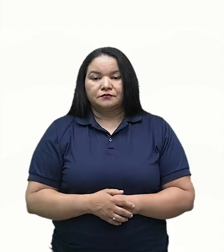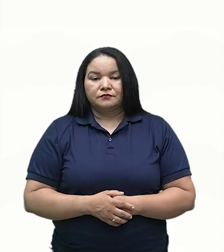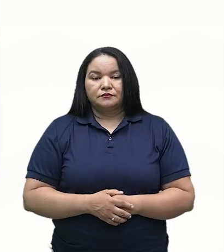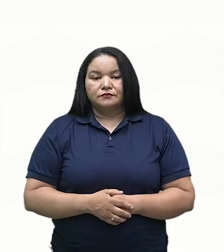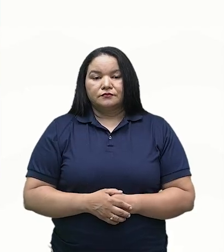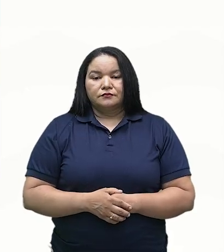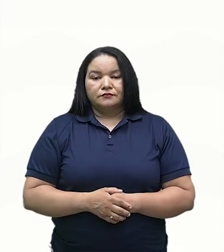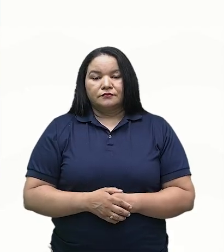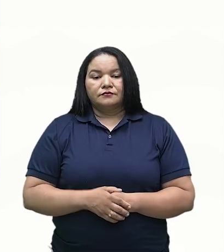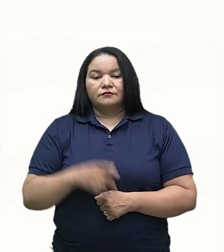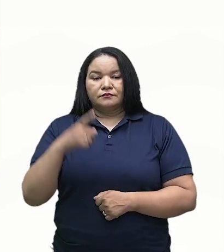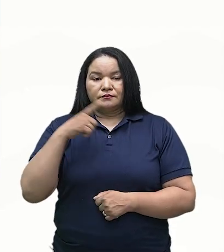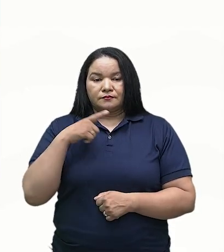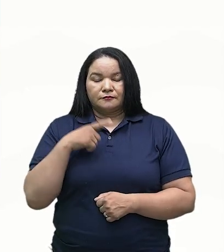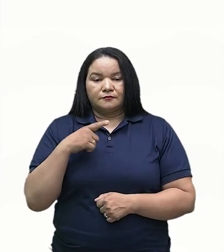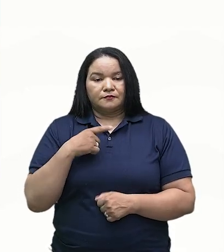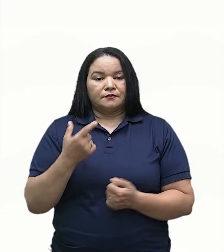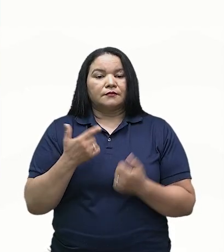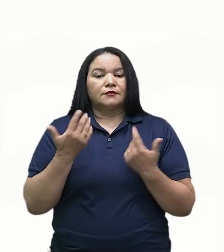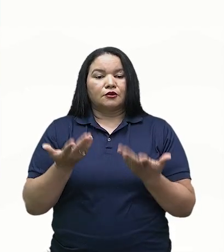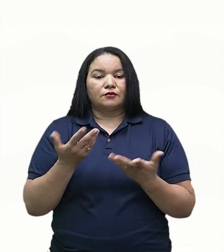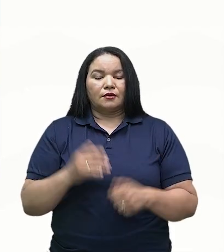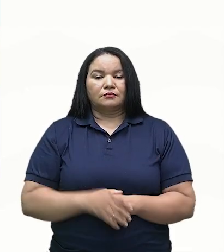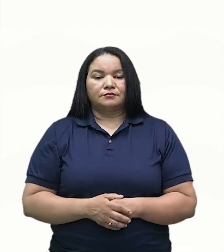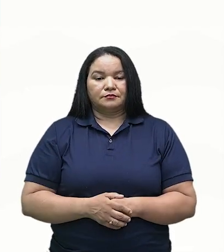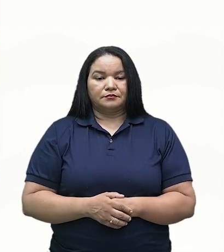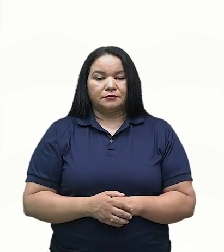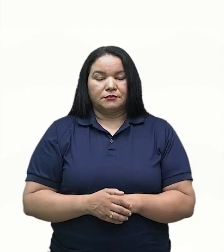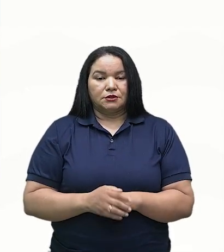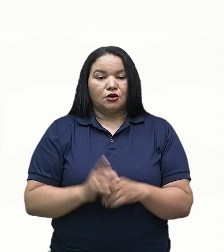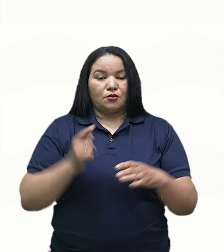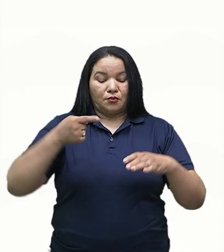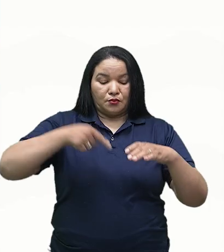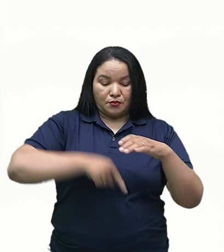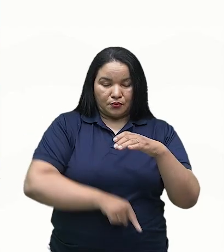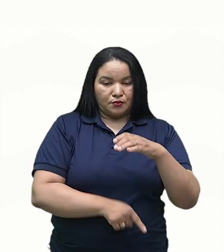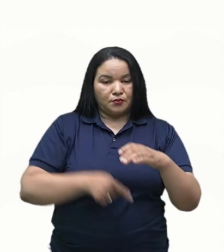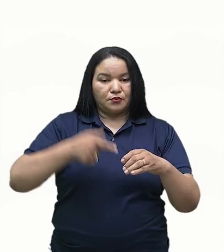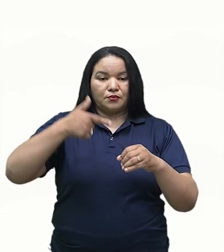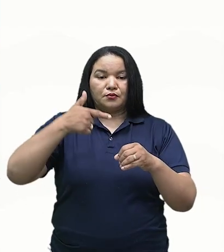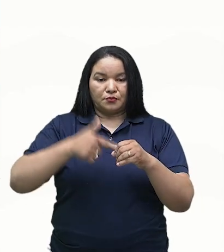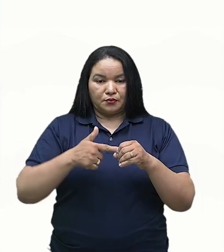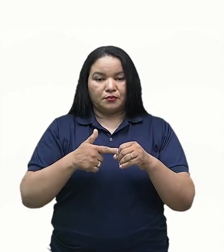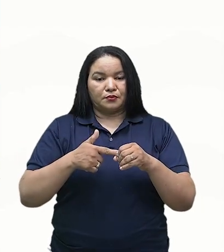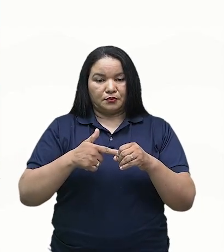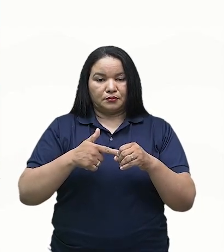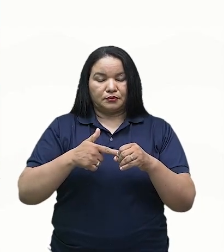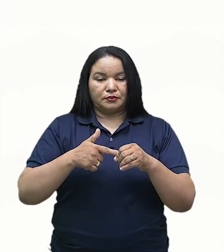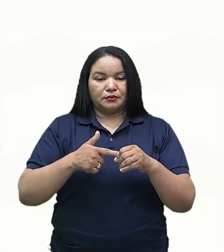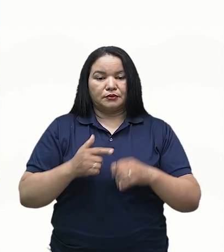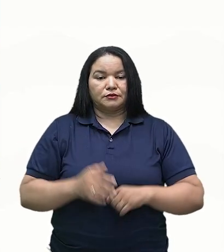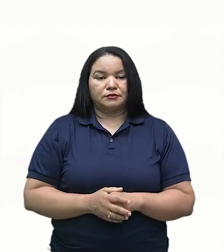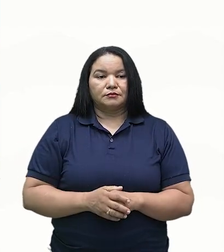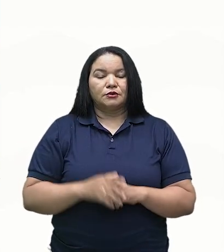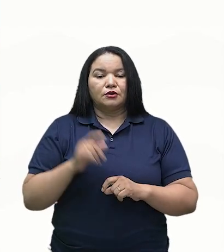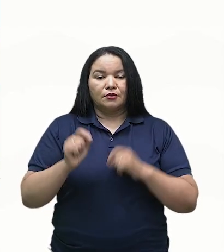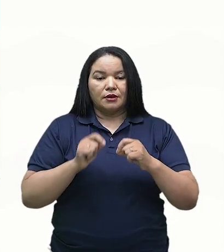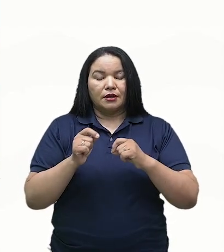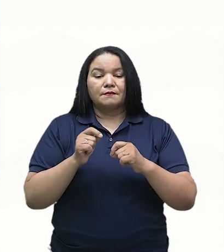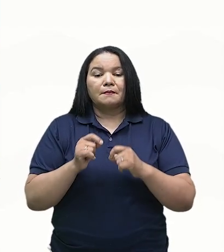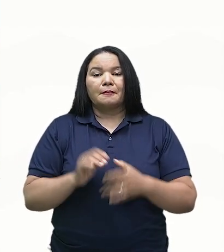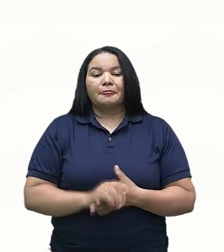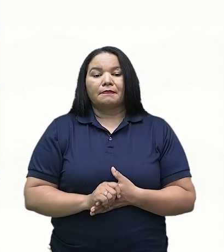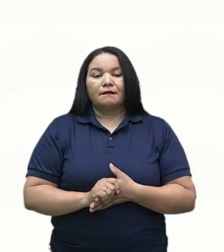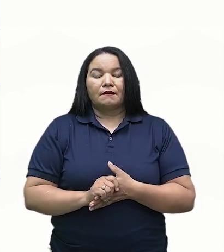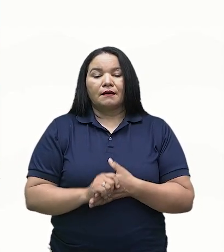aquecimento global, nós temos aí, quais são elas? Queima de combustíveis fósseis. Quem são os combustíveis fósseis? Eles estão